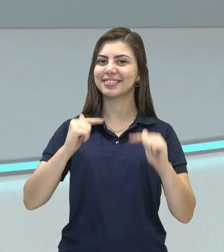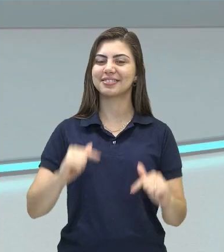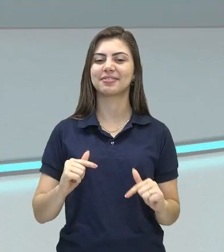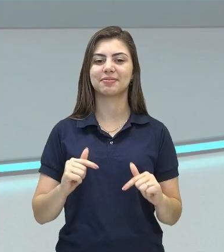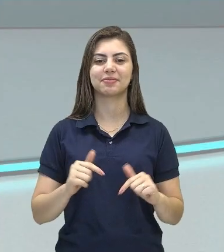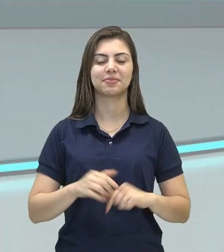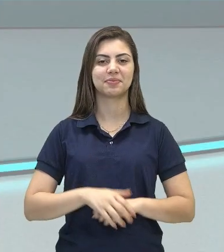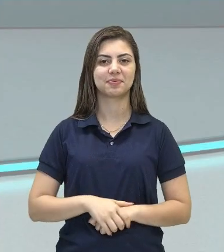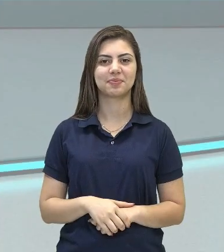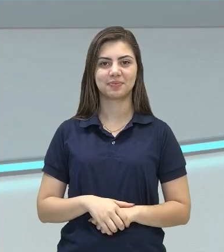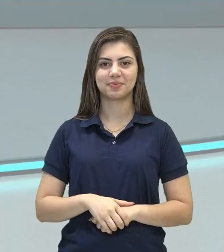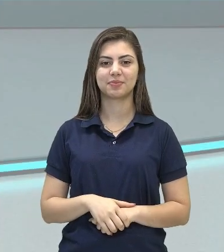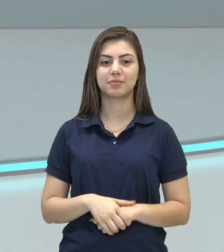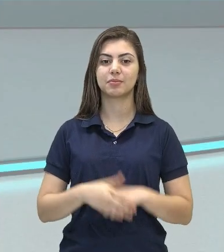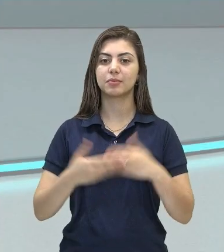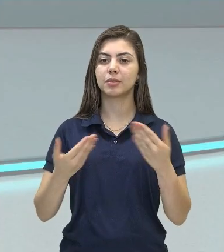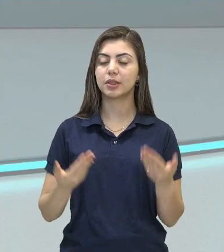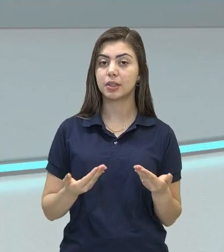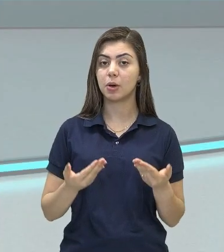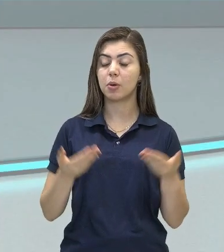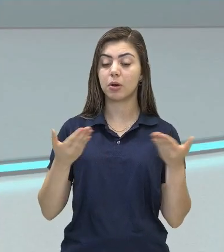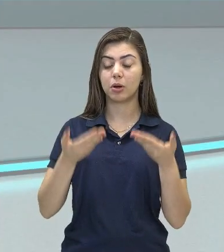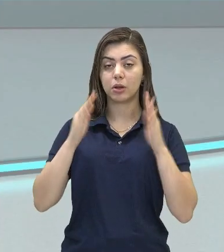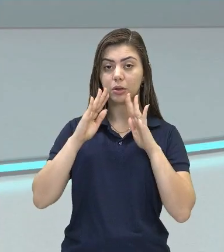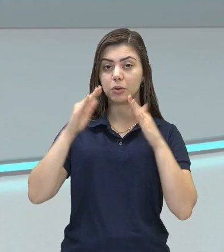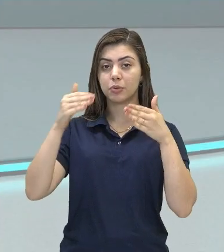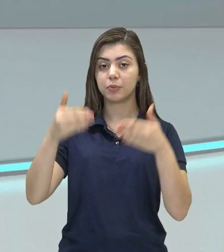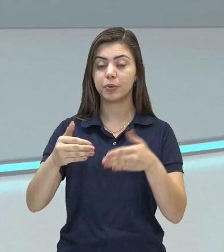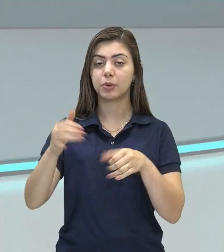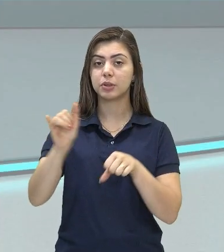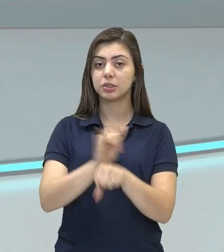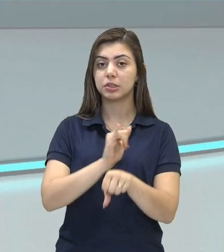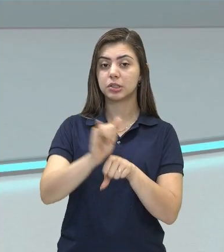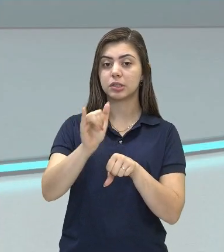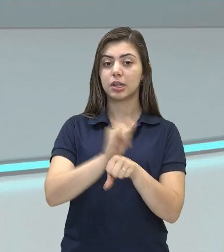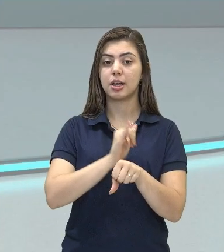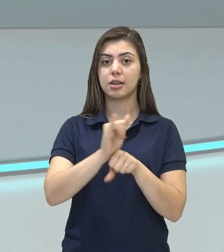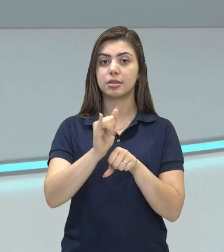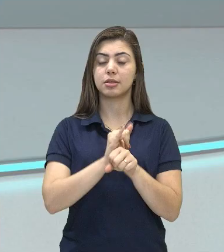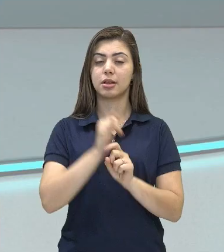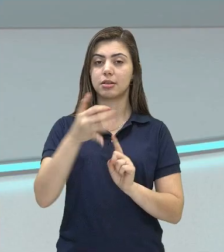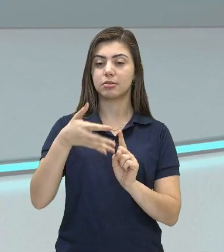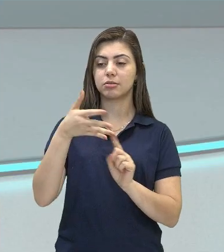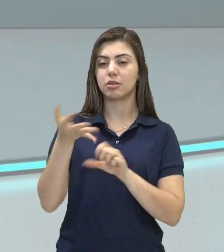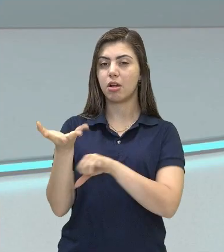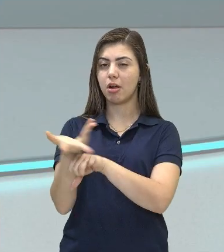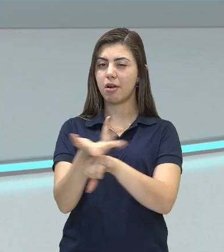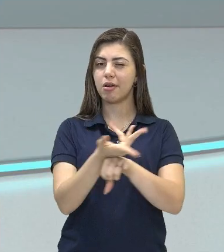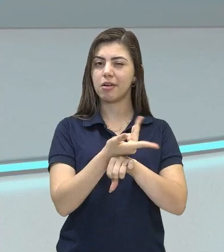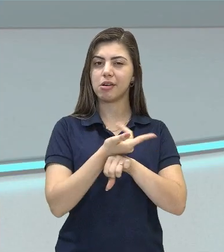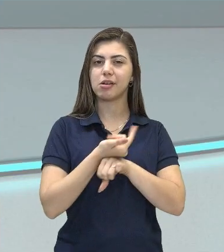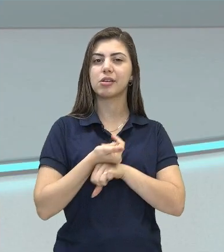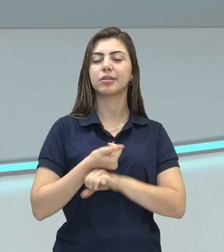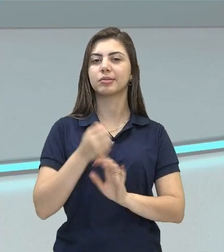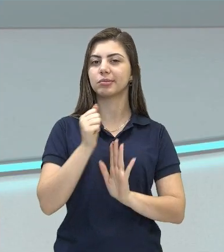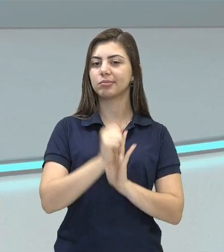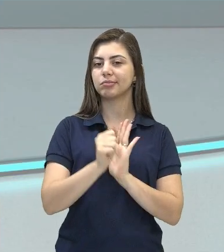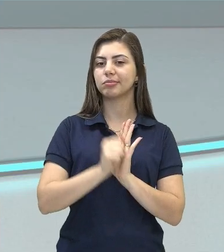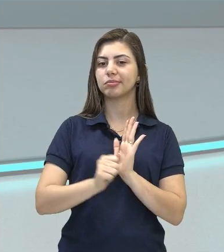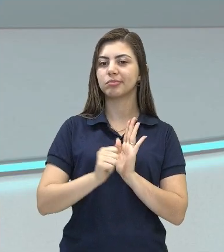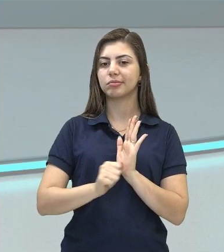vai se expressar nas estratégias discursivas de persuasão, nas estratégias discursivas